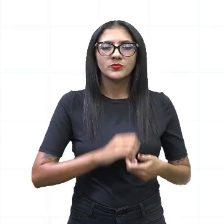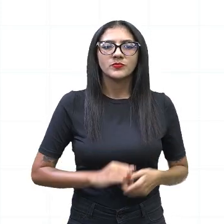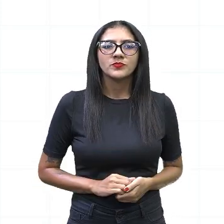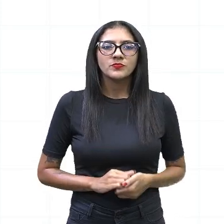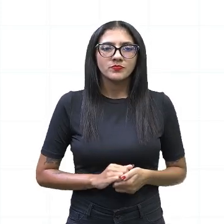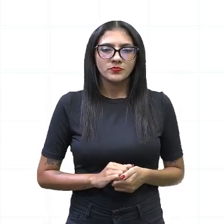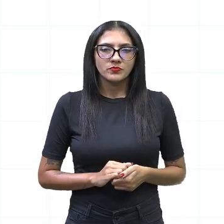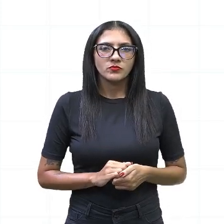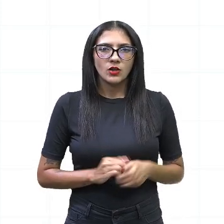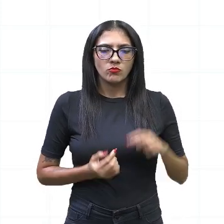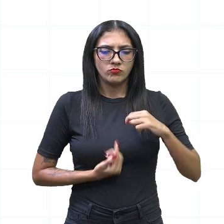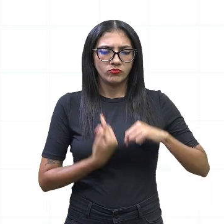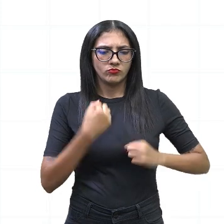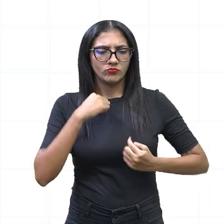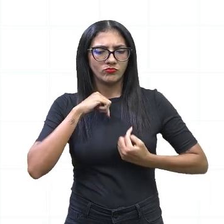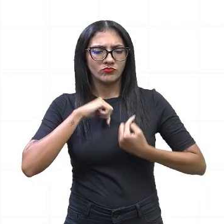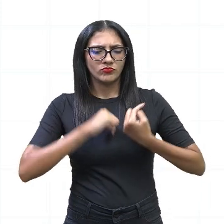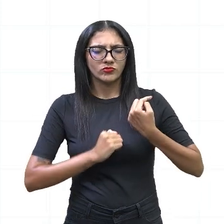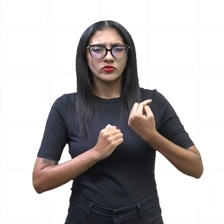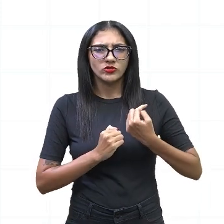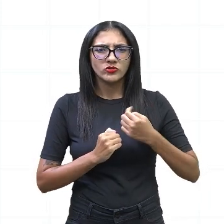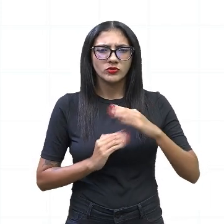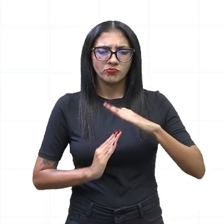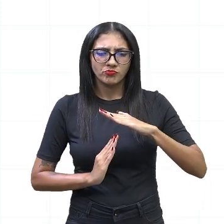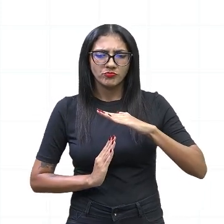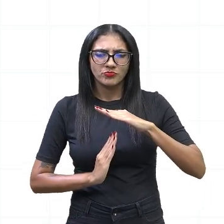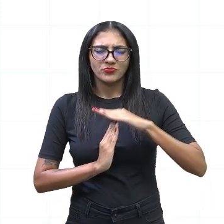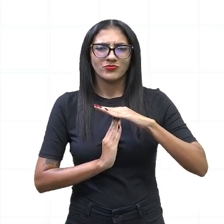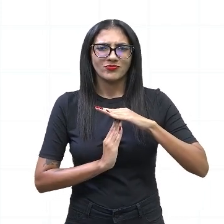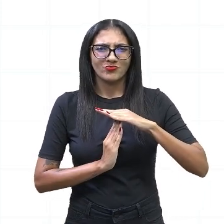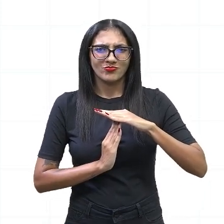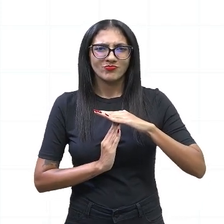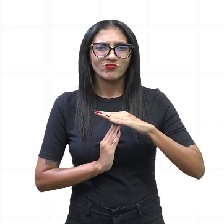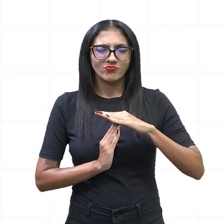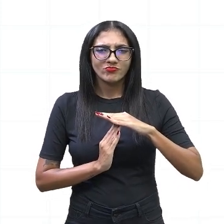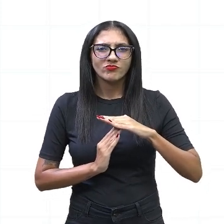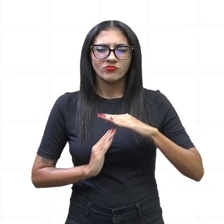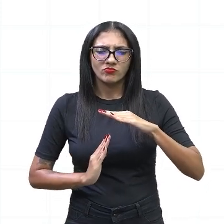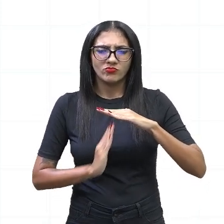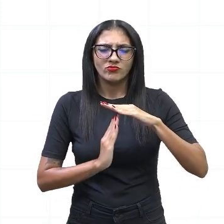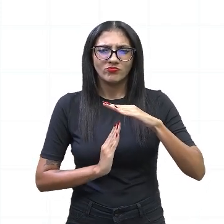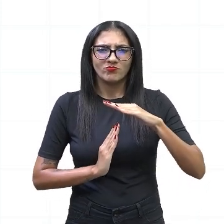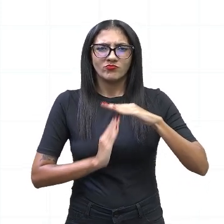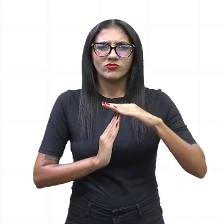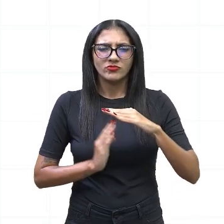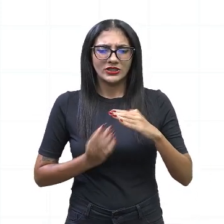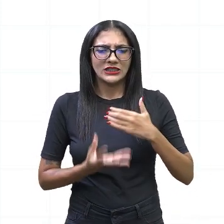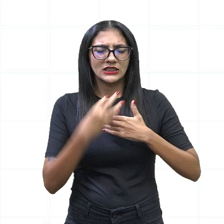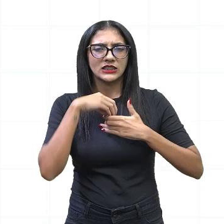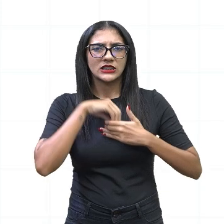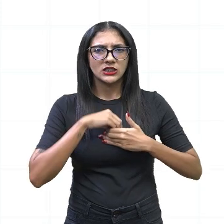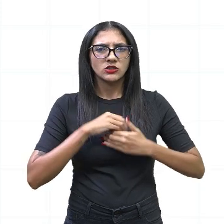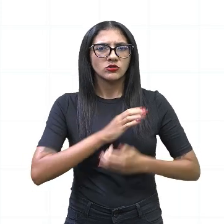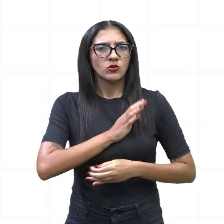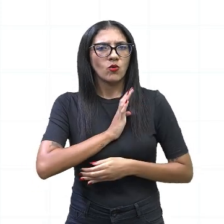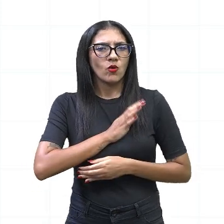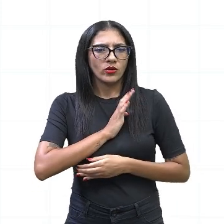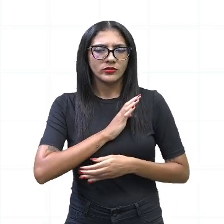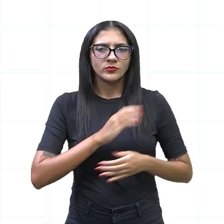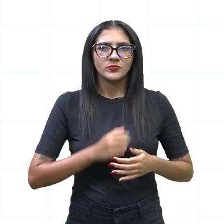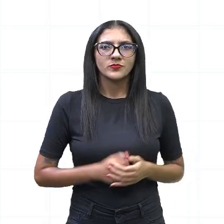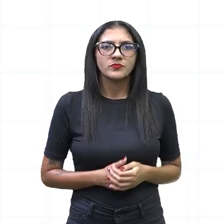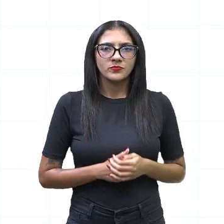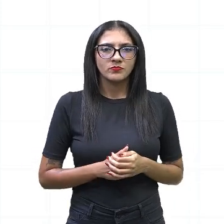o sangue não pode passar, vai ter uma barreira tremenda ali, né, impedindo a passagem do sangue, e todo mundo sabe